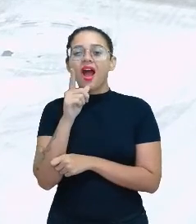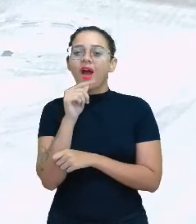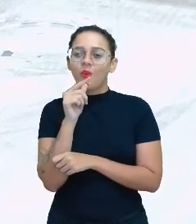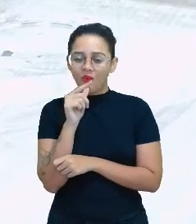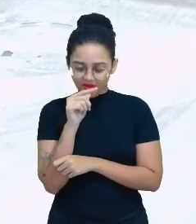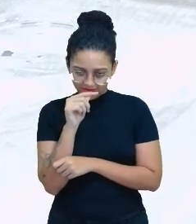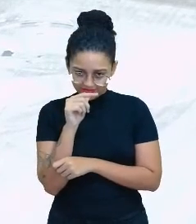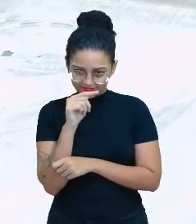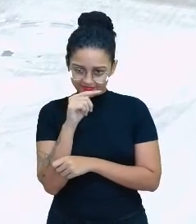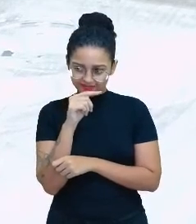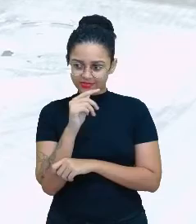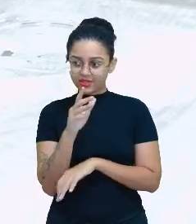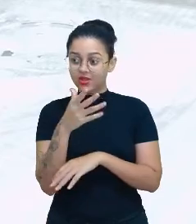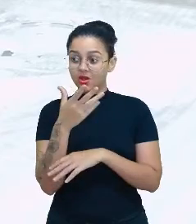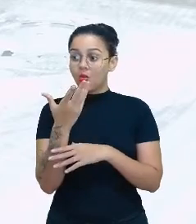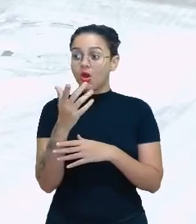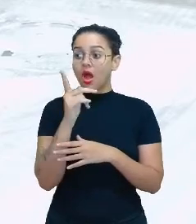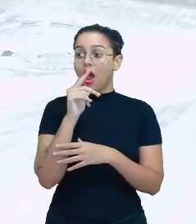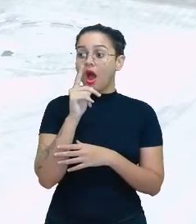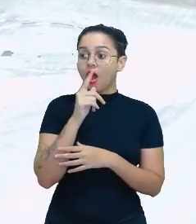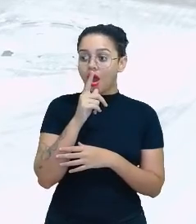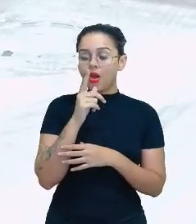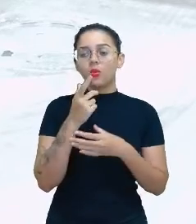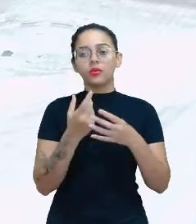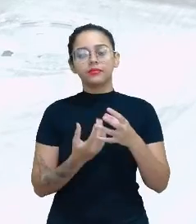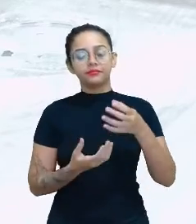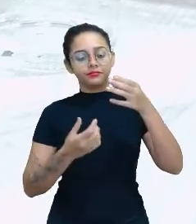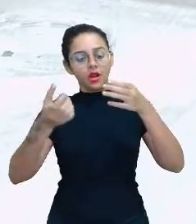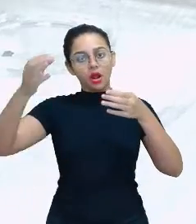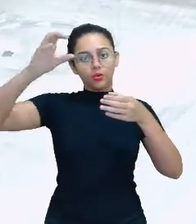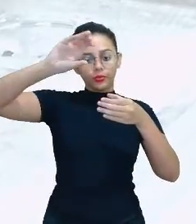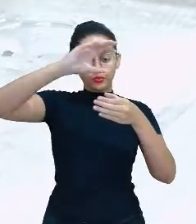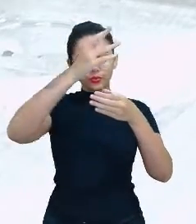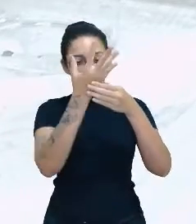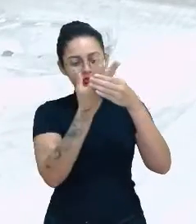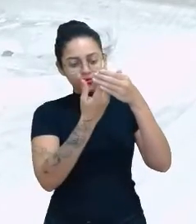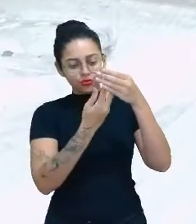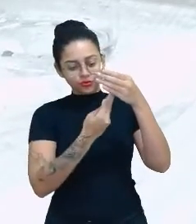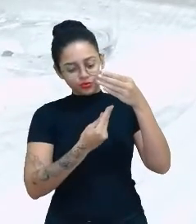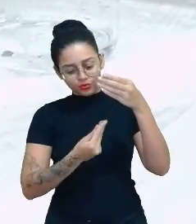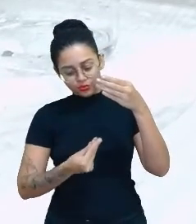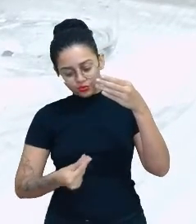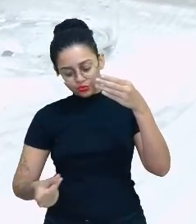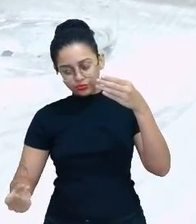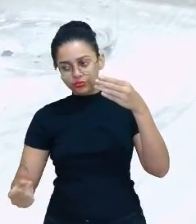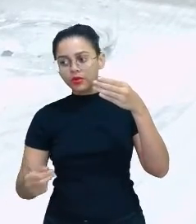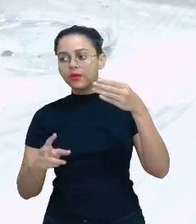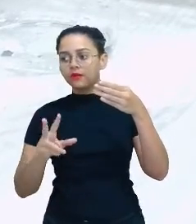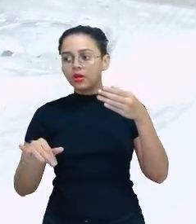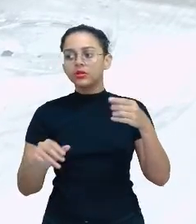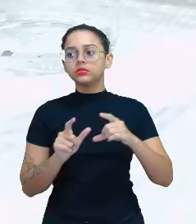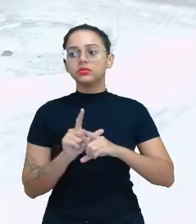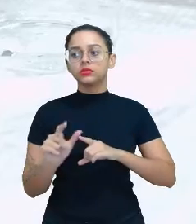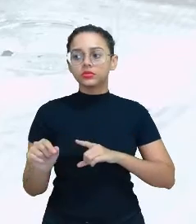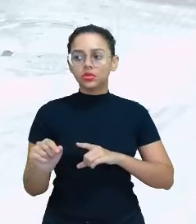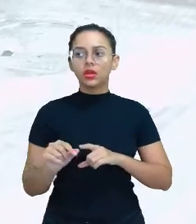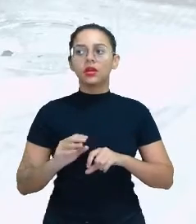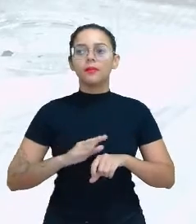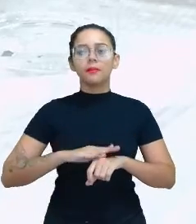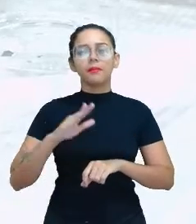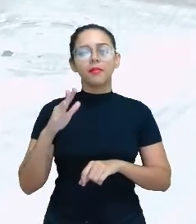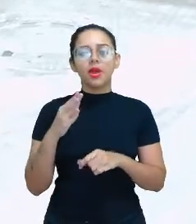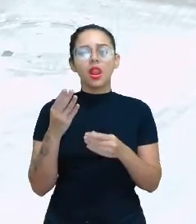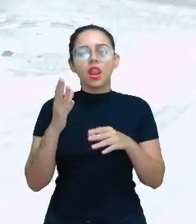Tá certo então quando a água for passando por esse filtrinho ela vai sair aqui por baixo né E vai sair mais